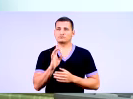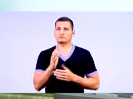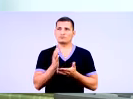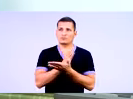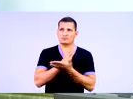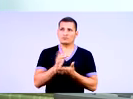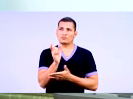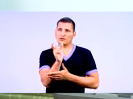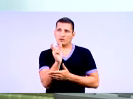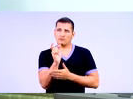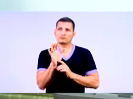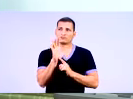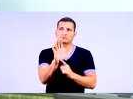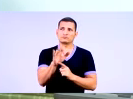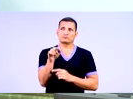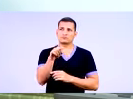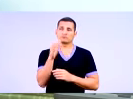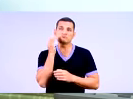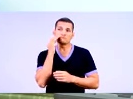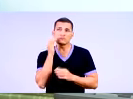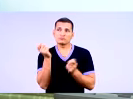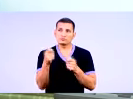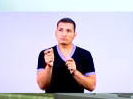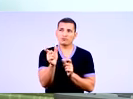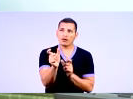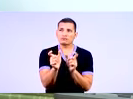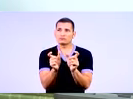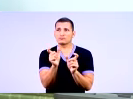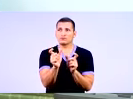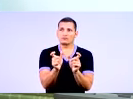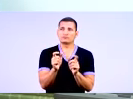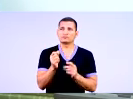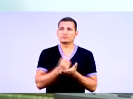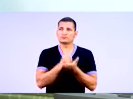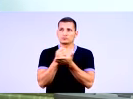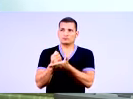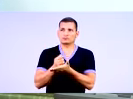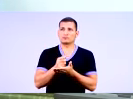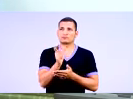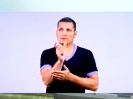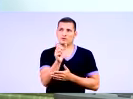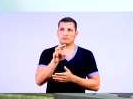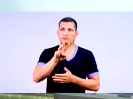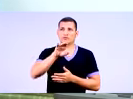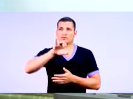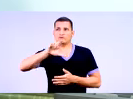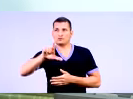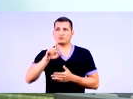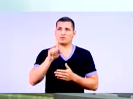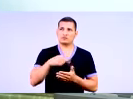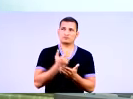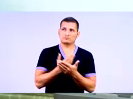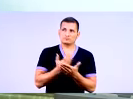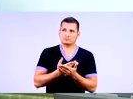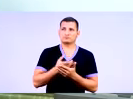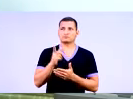palavras da frase e você vai tentar encaixar juntamente com o auxiliar will, que é o que nós estudamos, que forma, que faz com